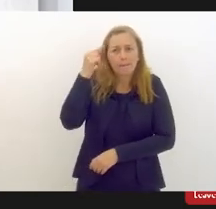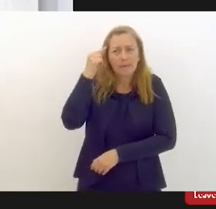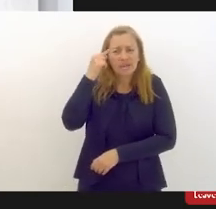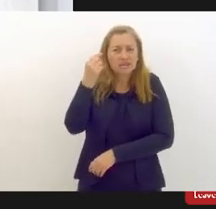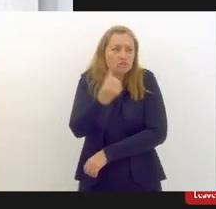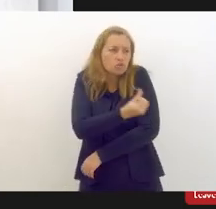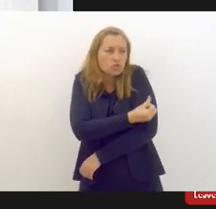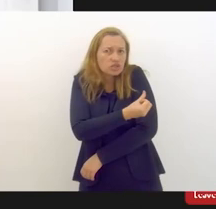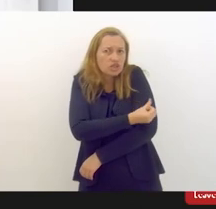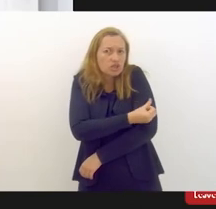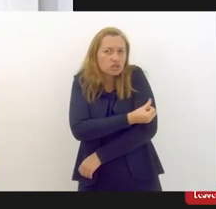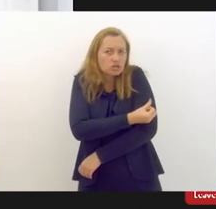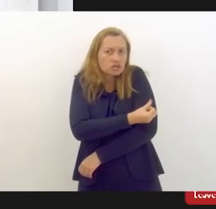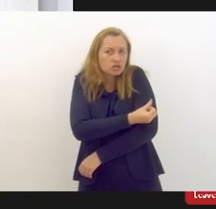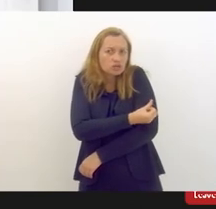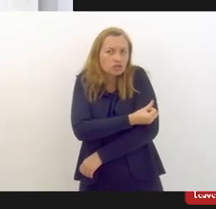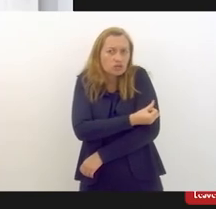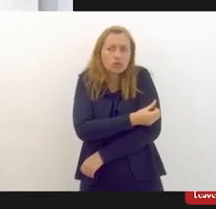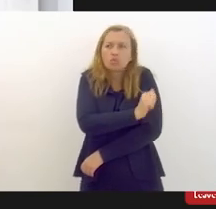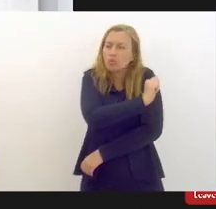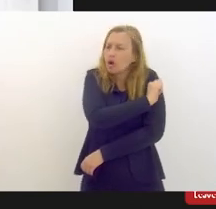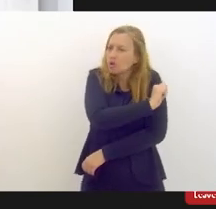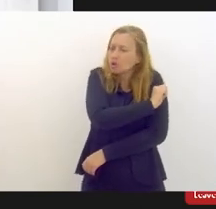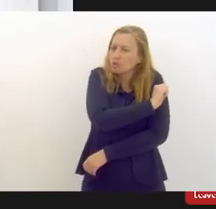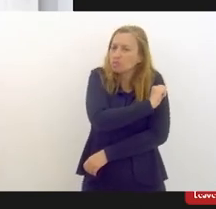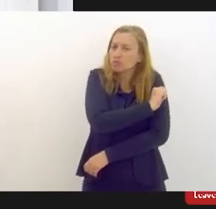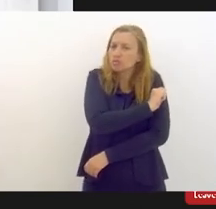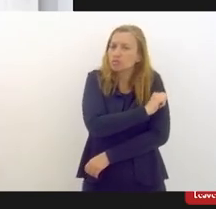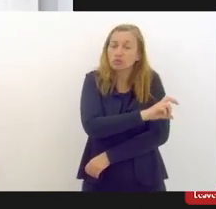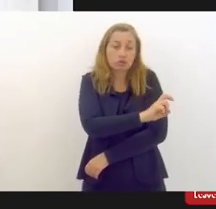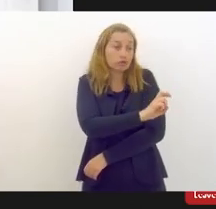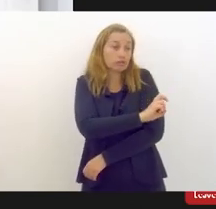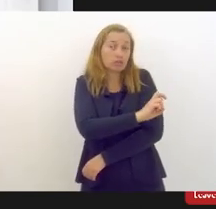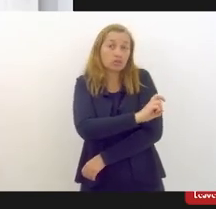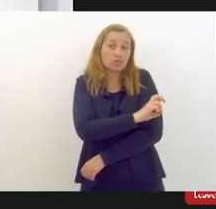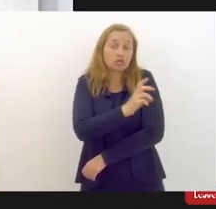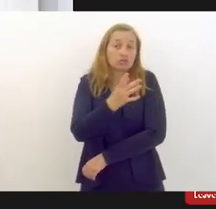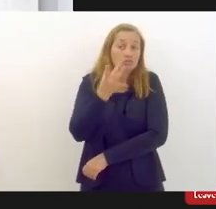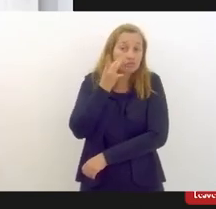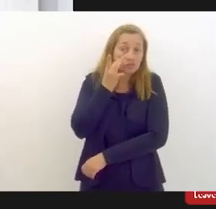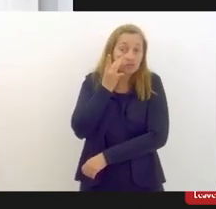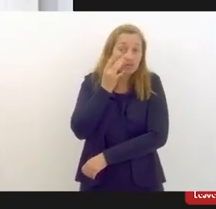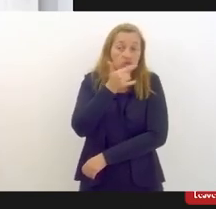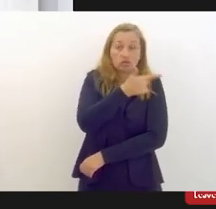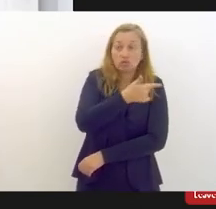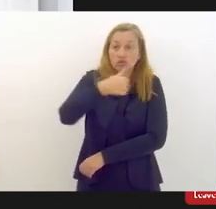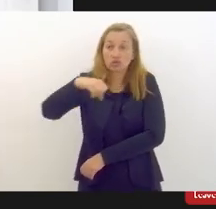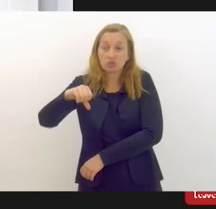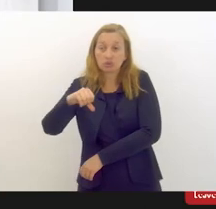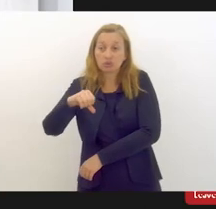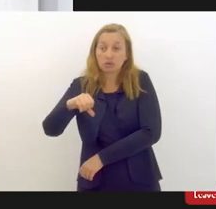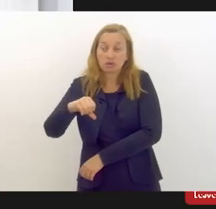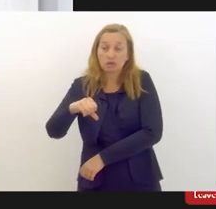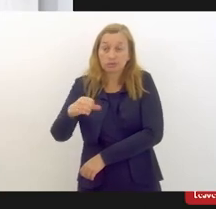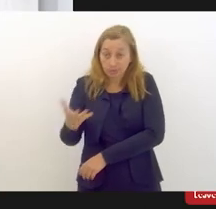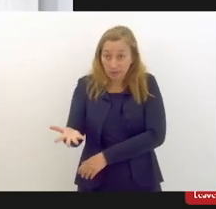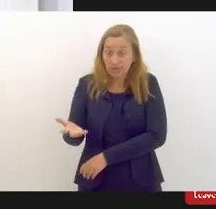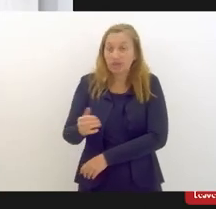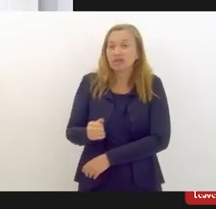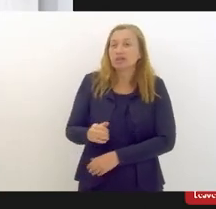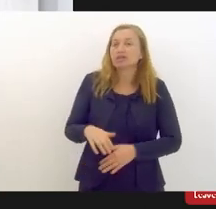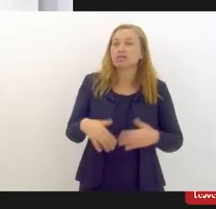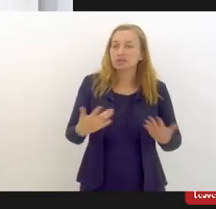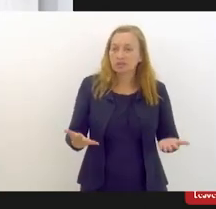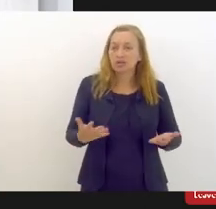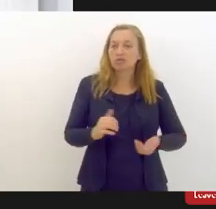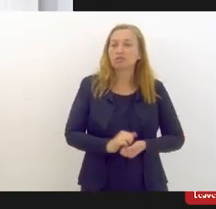sexto ano, nosso aluno vivenciou o último ano presencial em 2019, o terceiro ano. Então, é